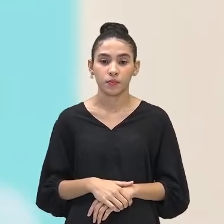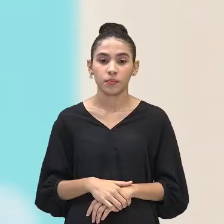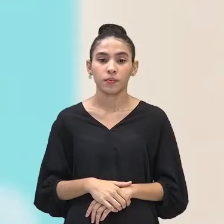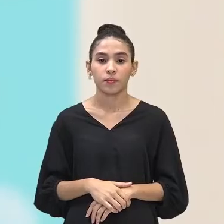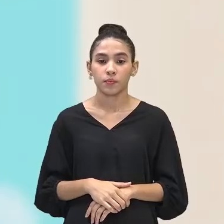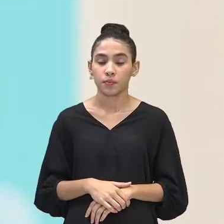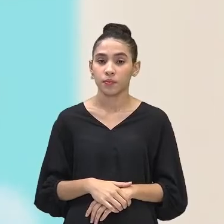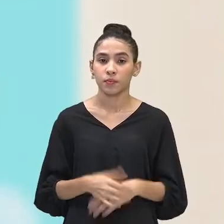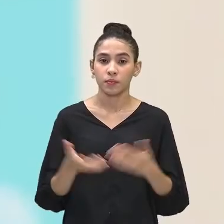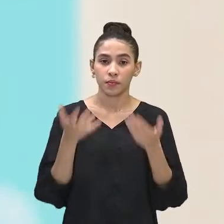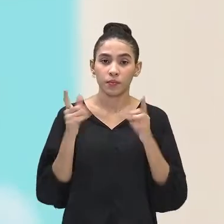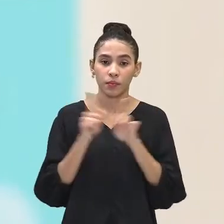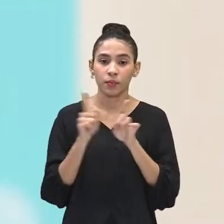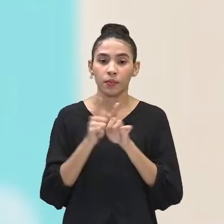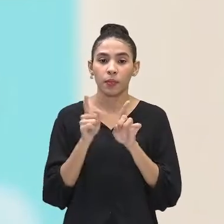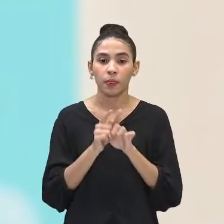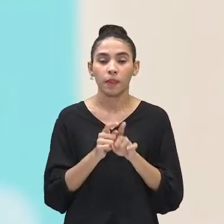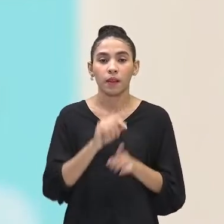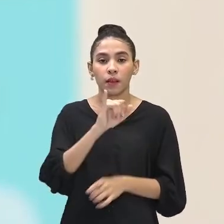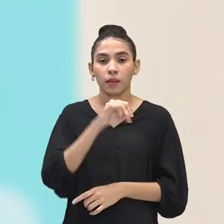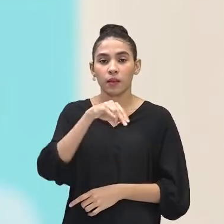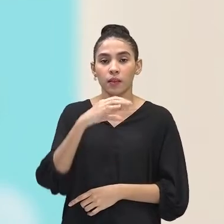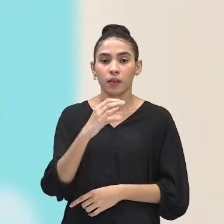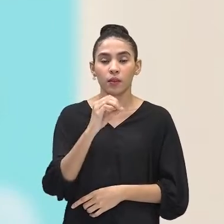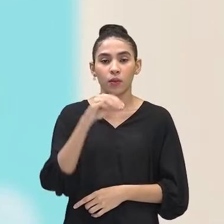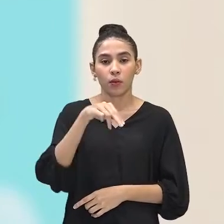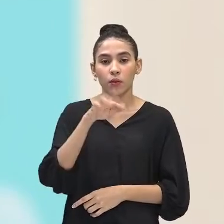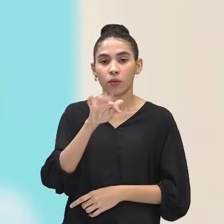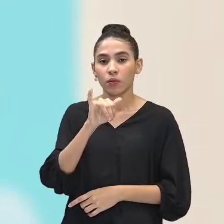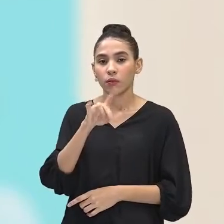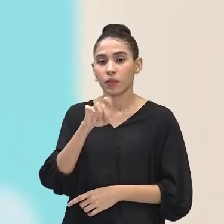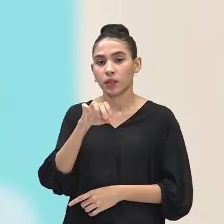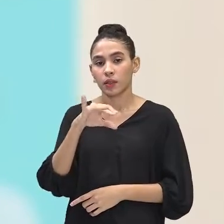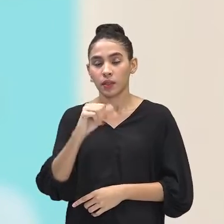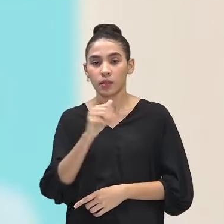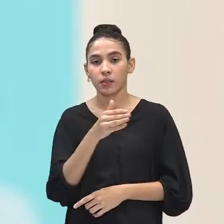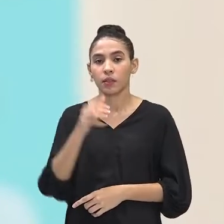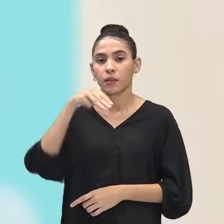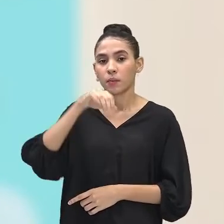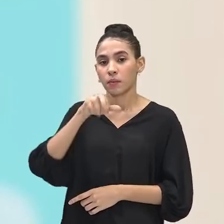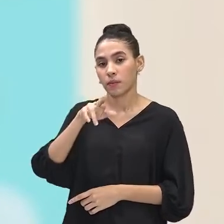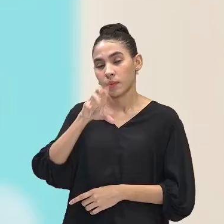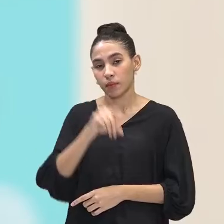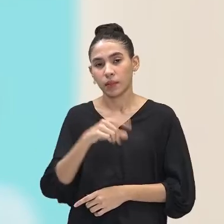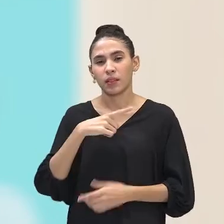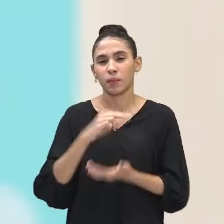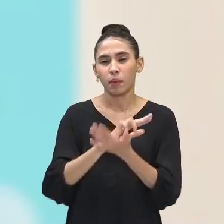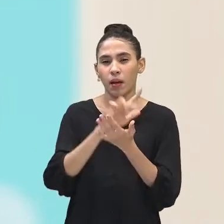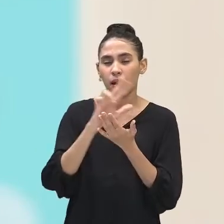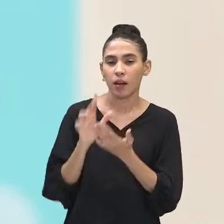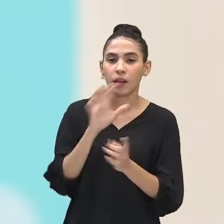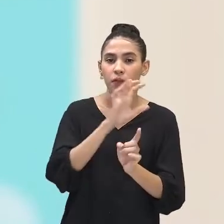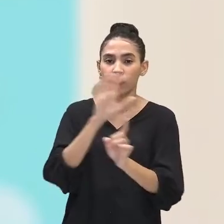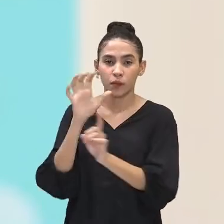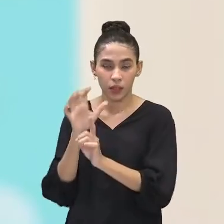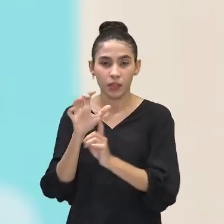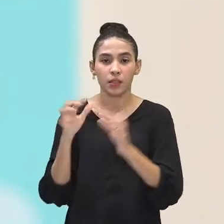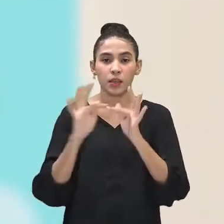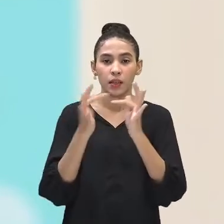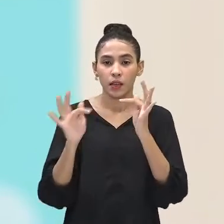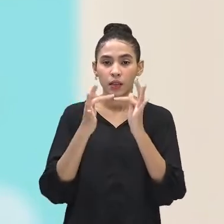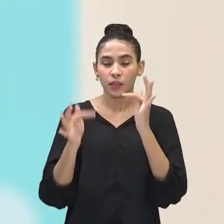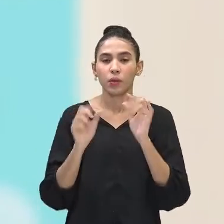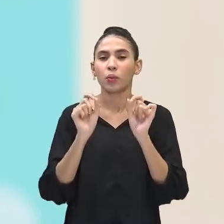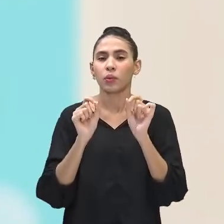quero falar sobre a Inconfidência Mineira, porque vai ser uma situação que vai permear muitos desses autores aí no arcadismo. O que foi a Inconfidência